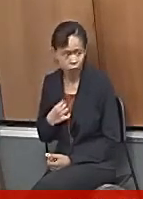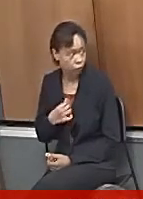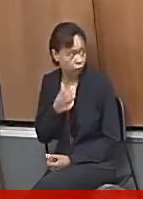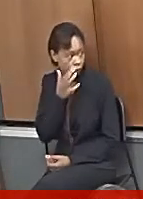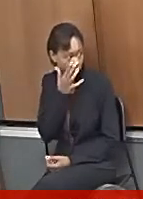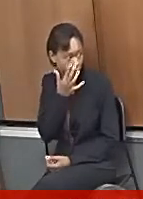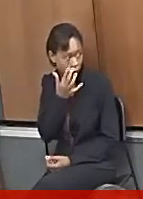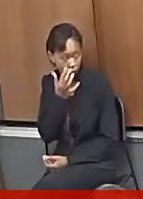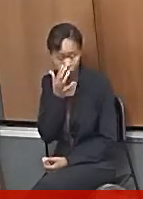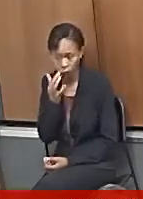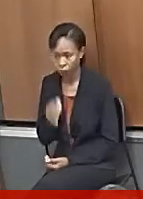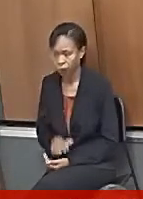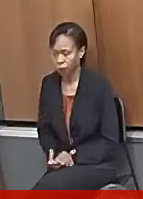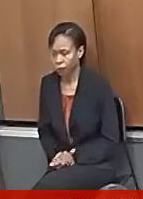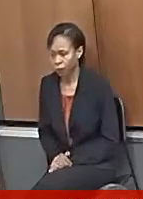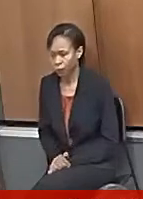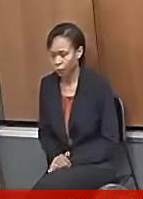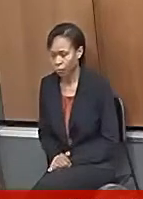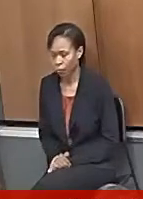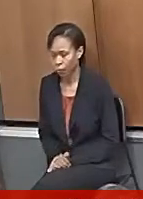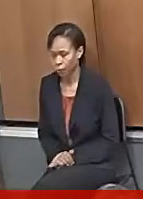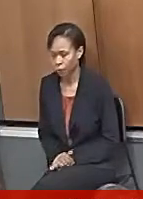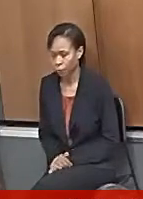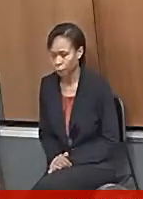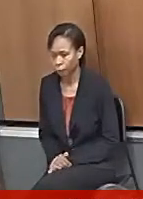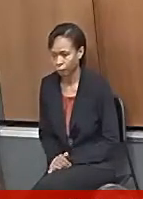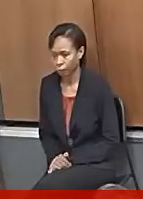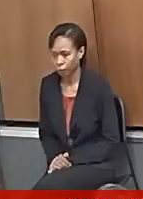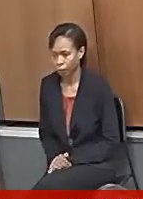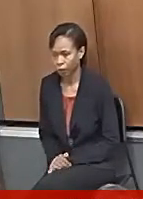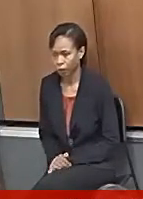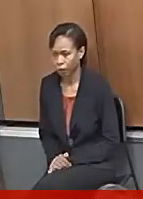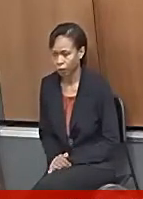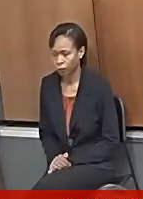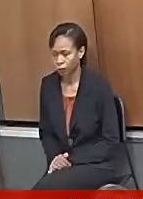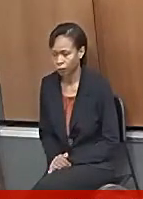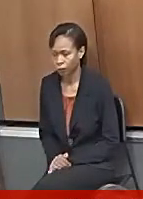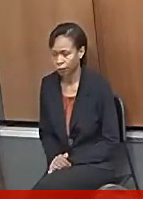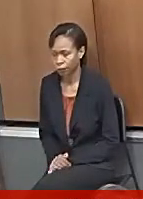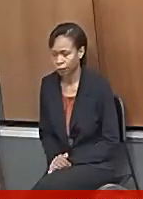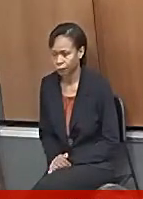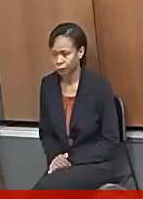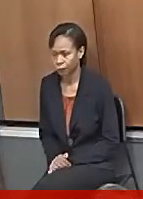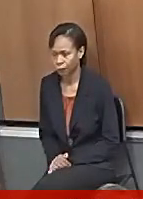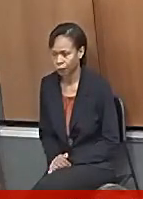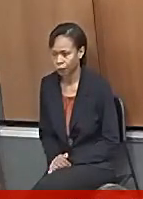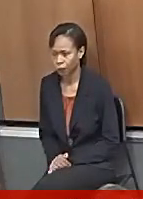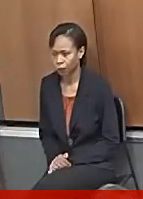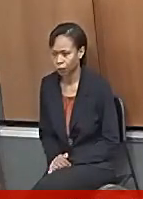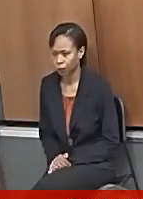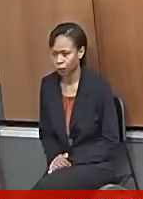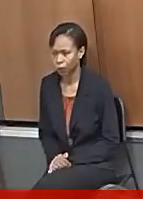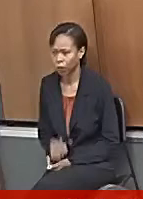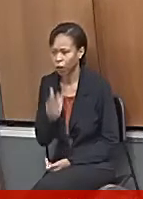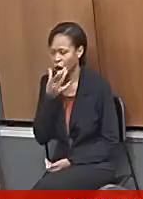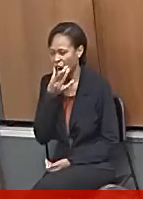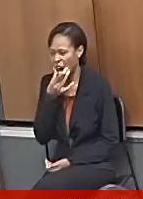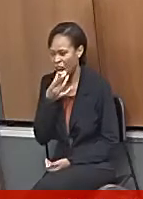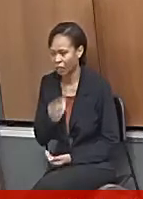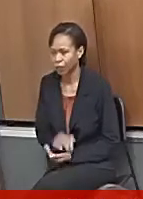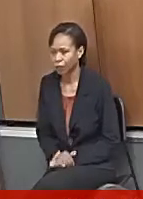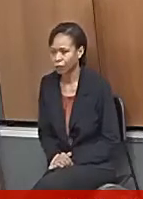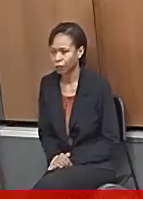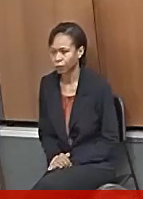pela passagem por essa comissão e lembro que nós estamos discutindo aqui é é aqueles que ainda